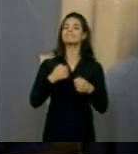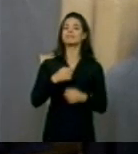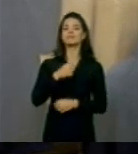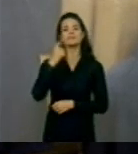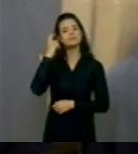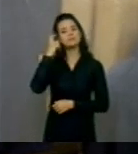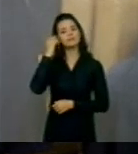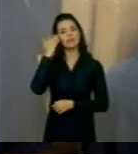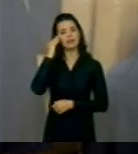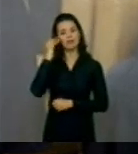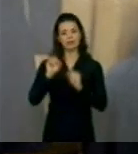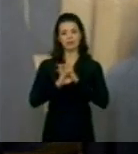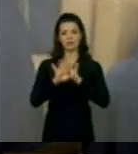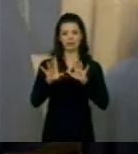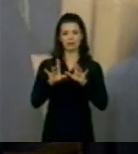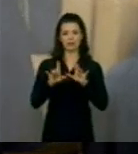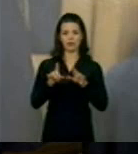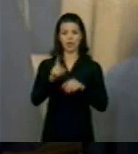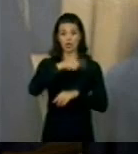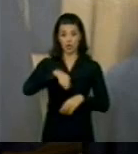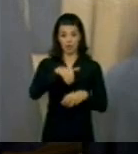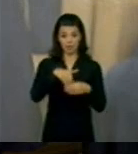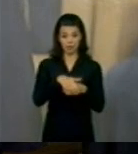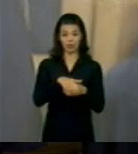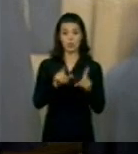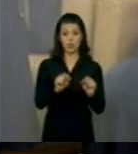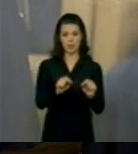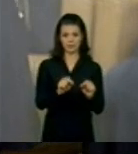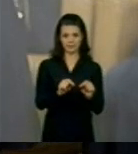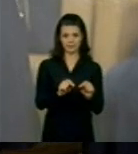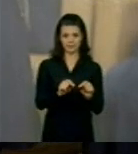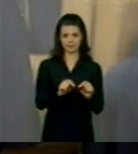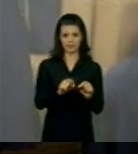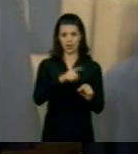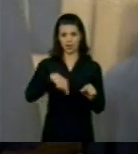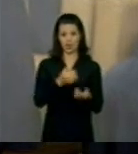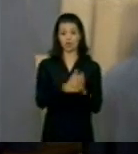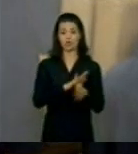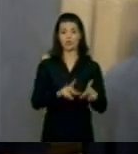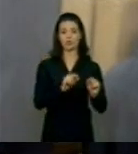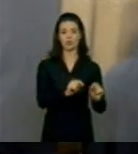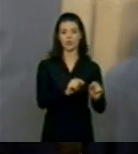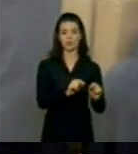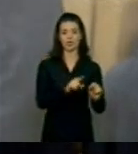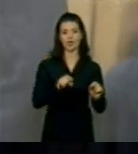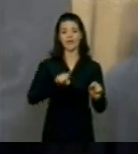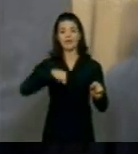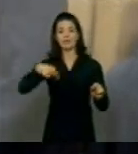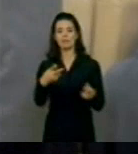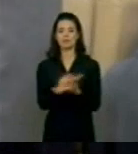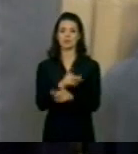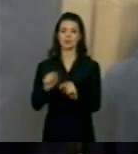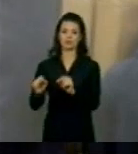saibamos o que estaremos a demolir e quais os efeitos colaterais que dessa